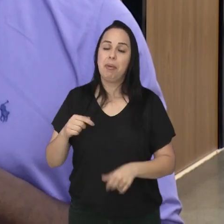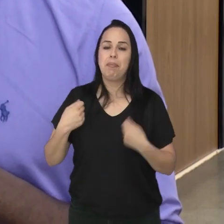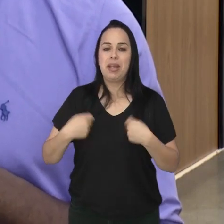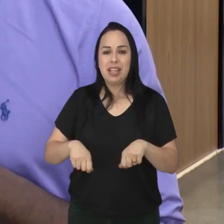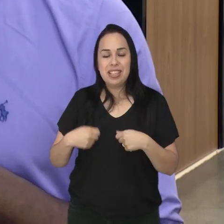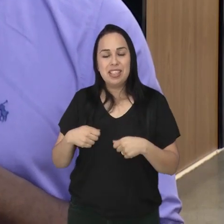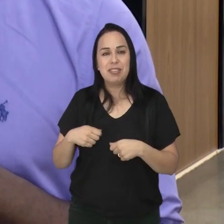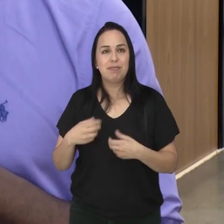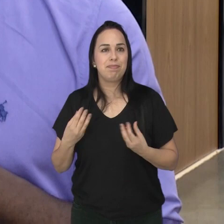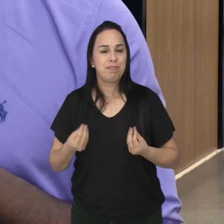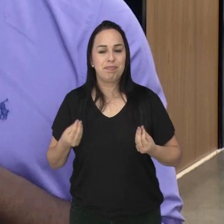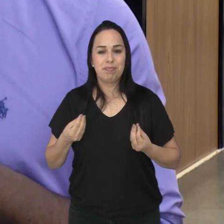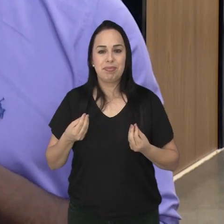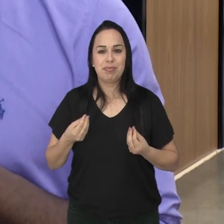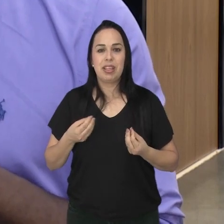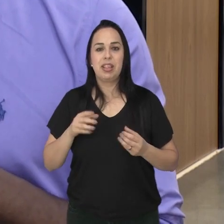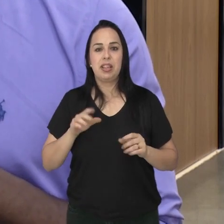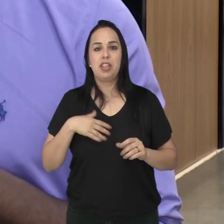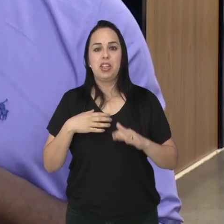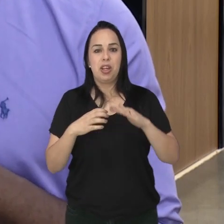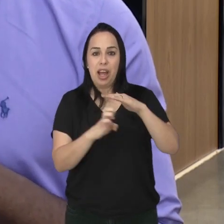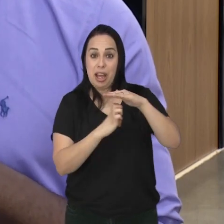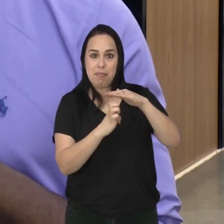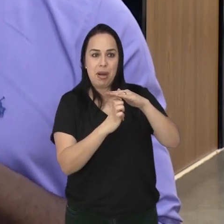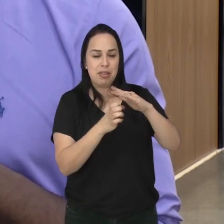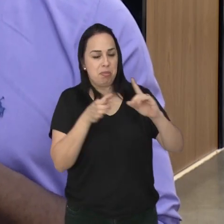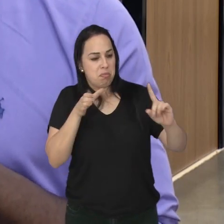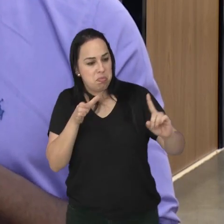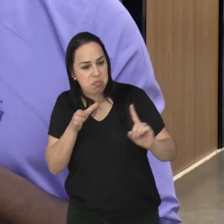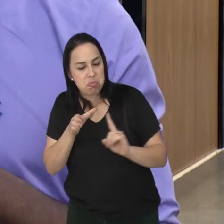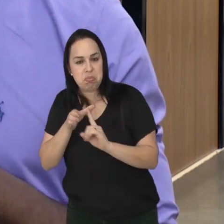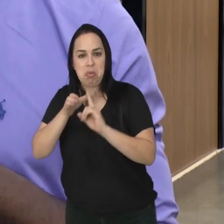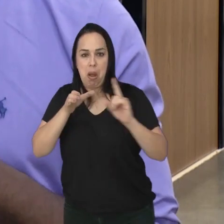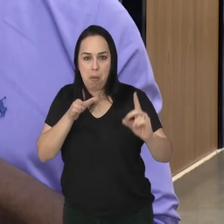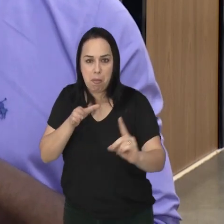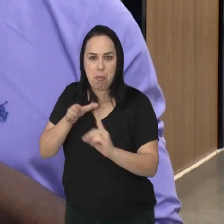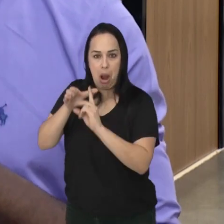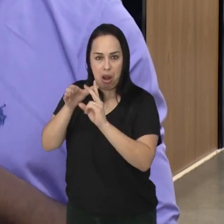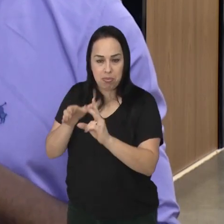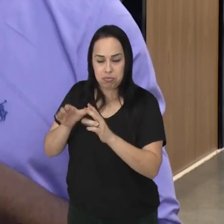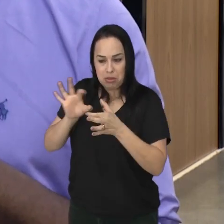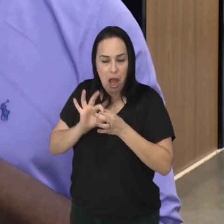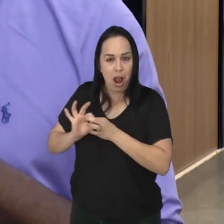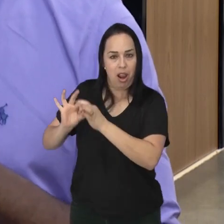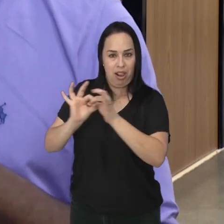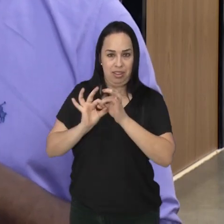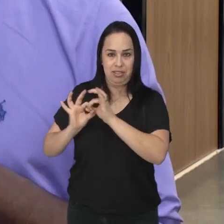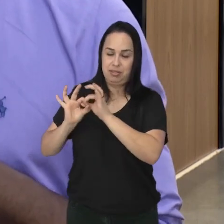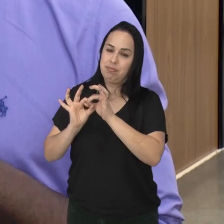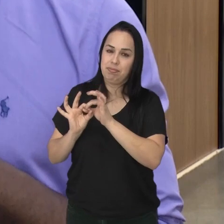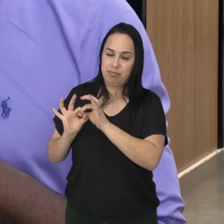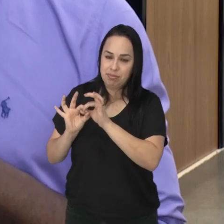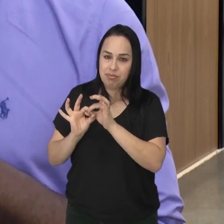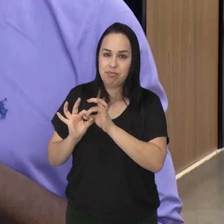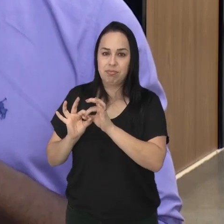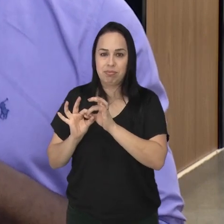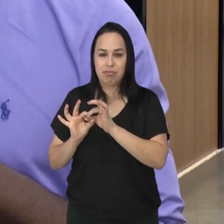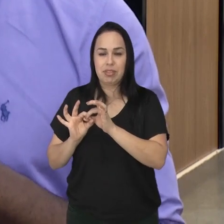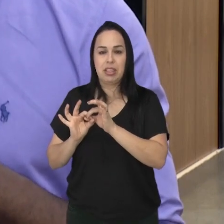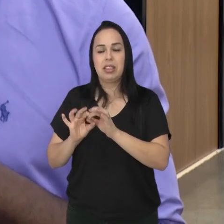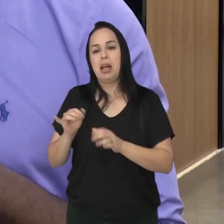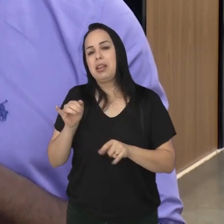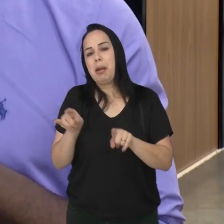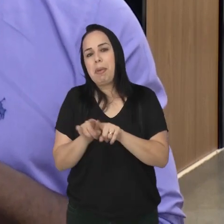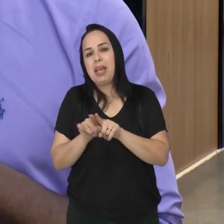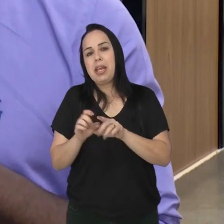Então, com isso a gente pretende atrair grandes empresas para se conectar com todo esse ecossistema